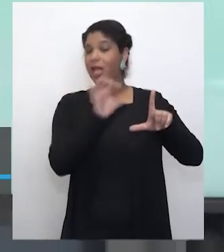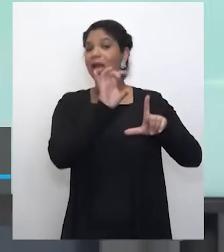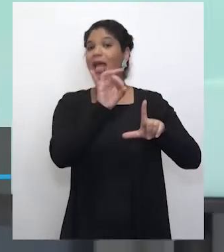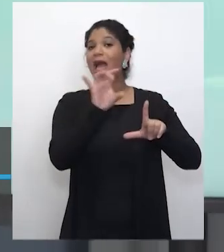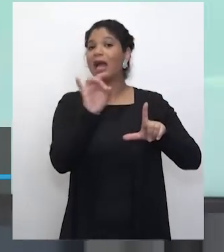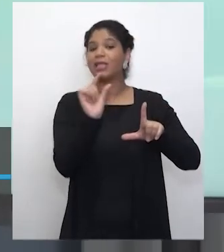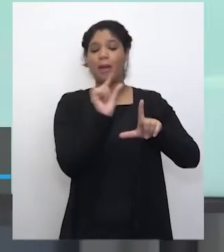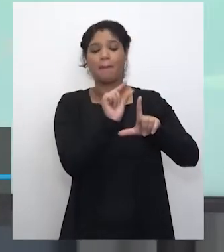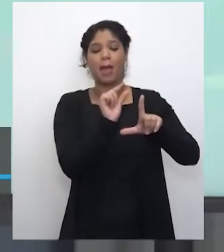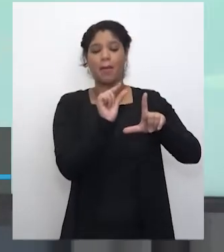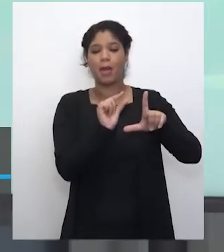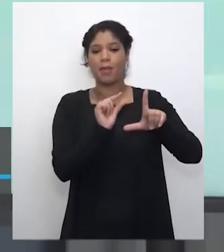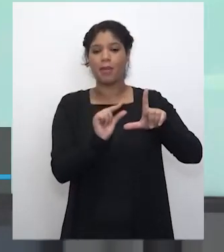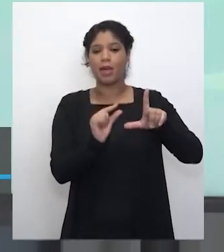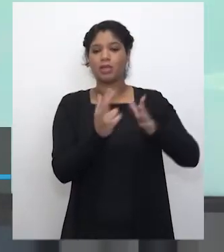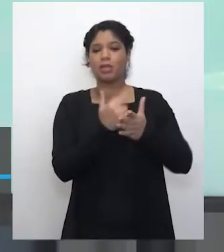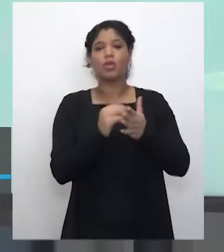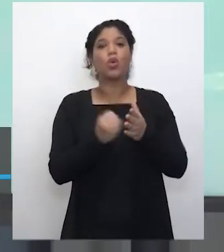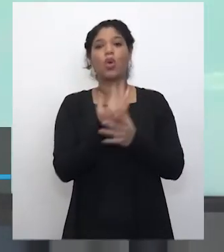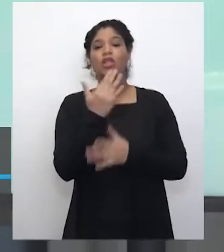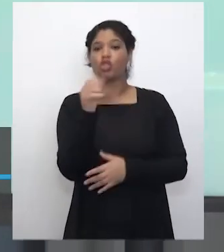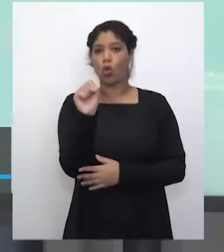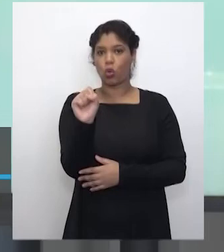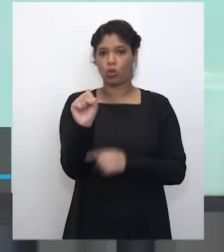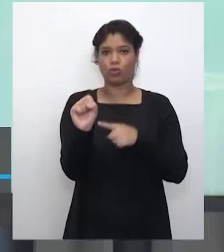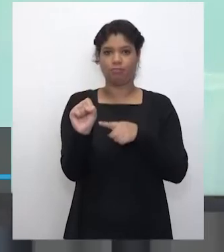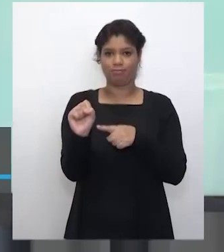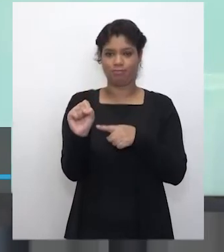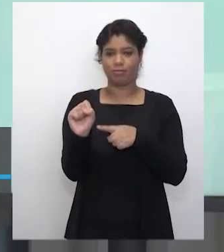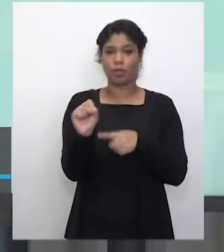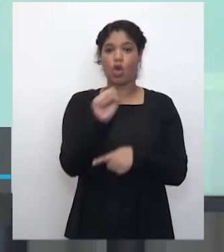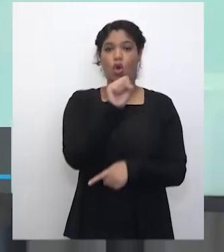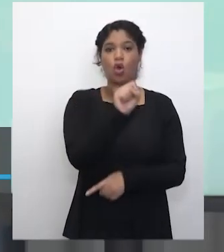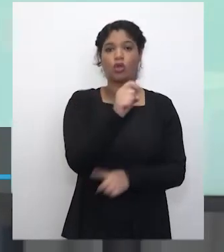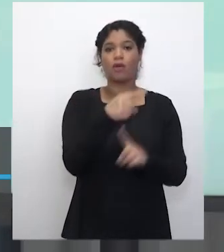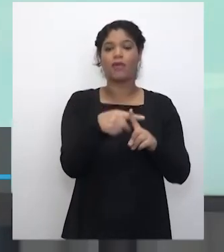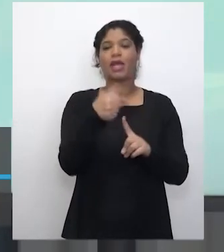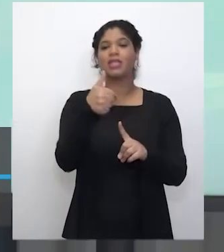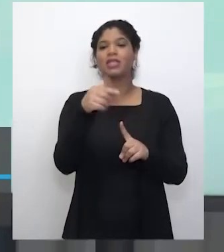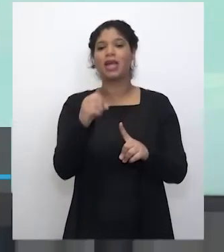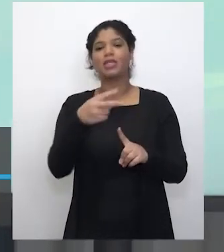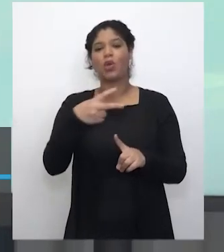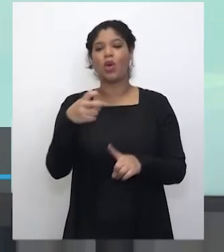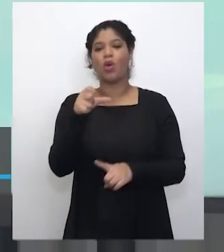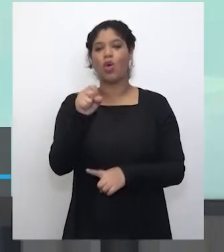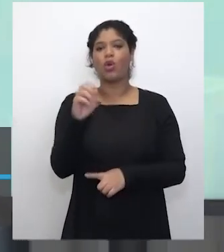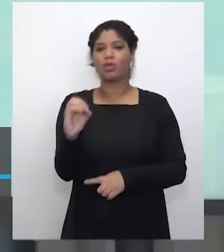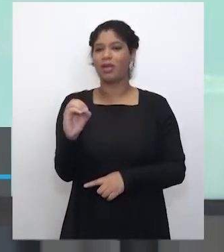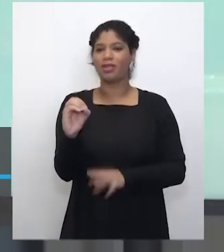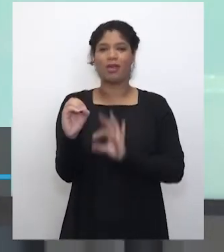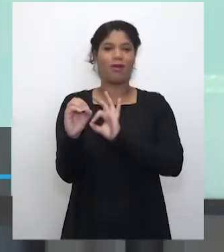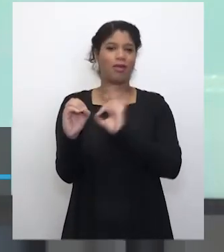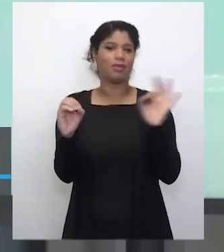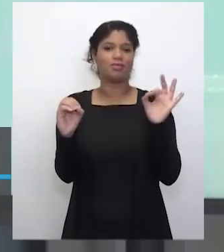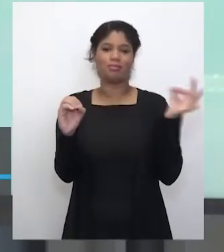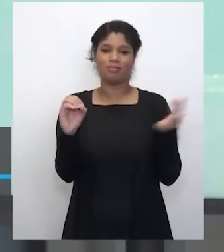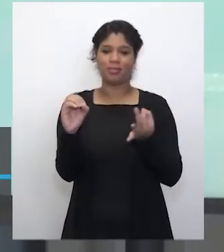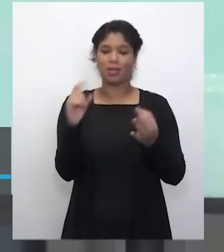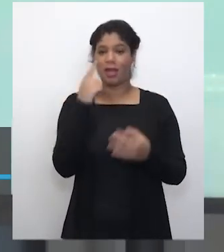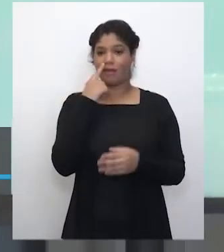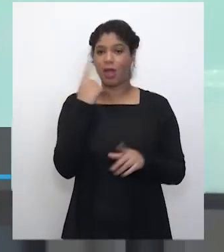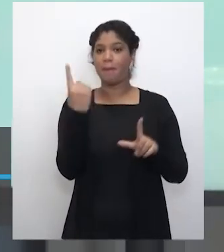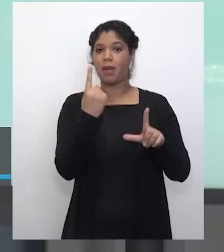pedacinho, cada figurinha, 8 pedacinhos. 8 vezes 10, 80. Perfeito. Portuguesa,